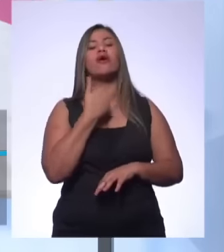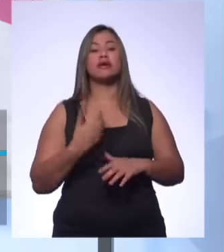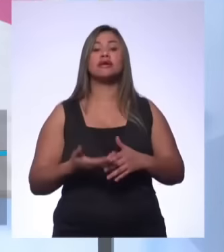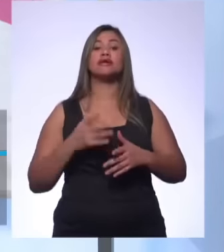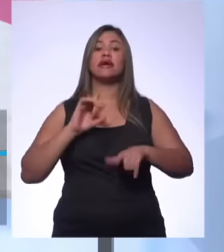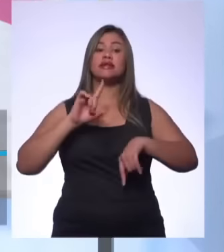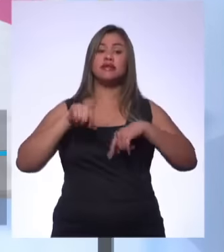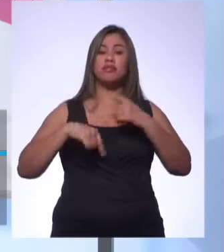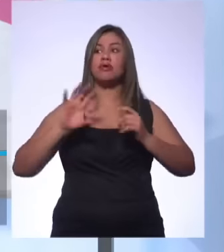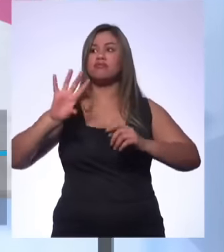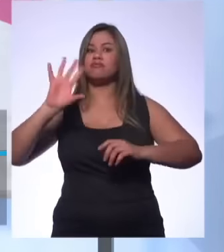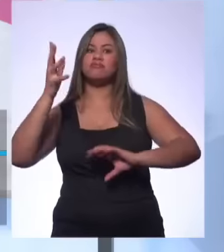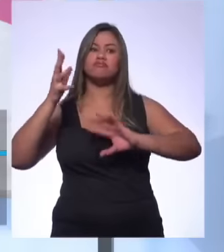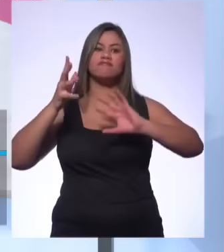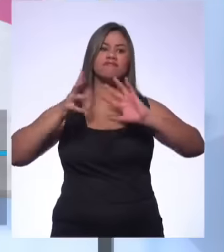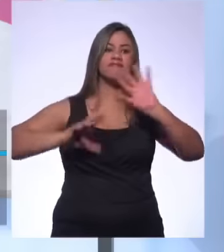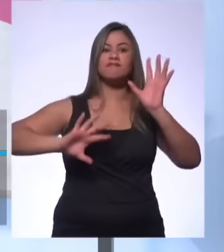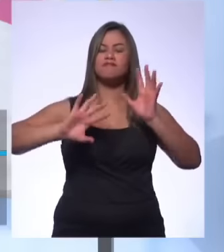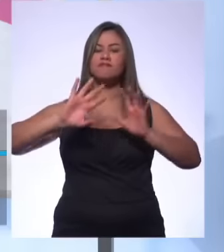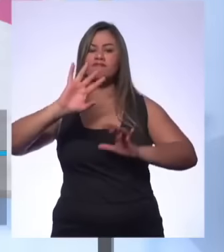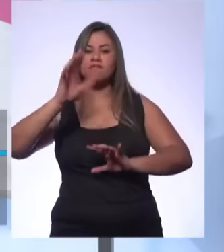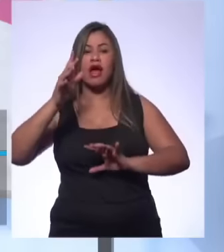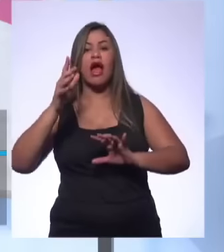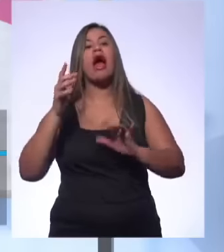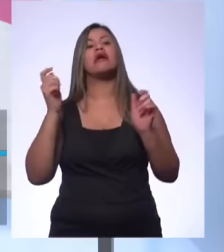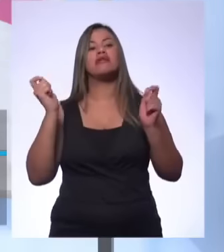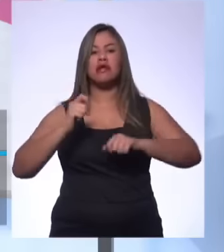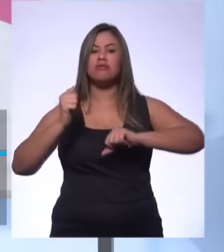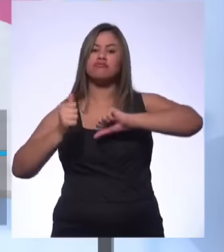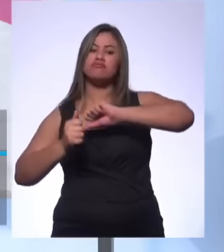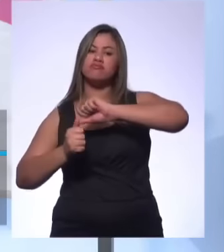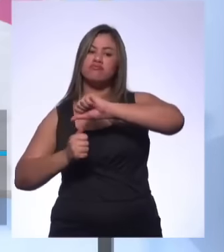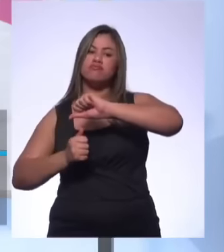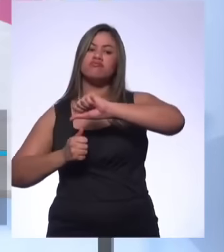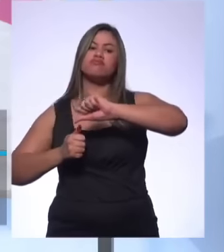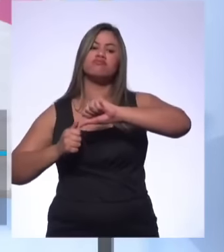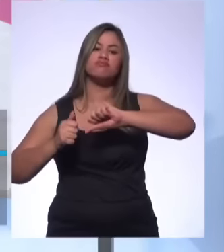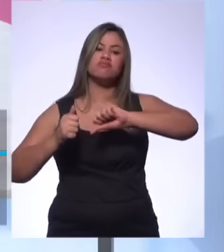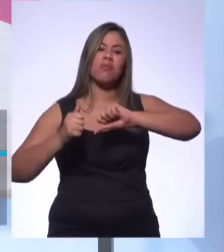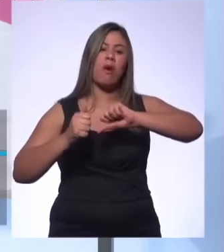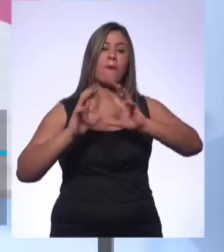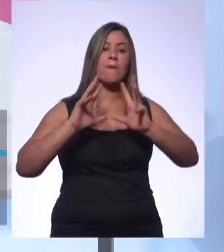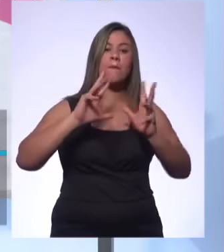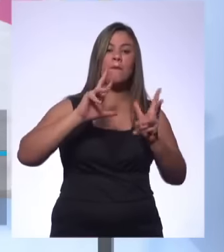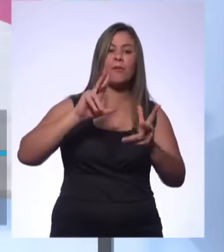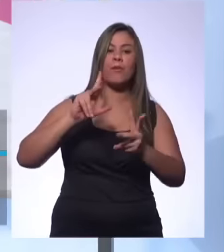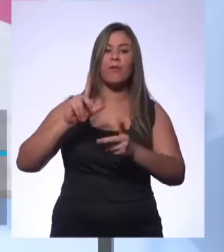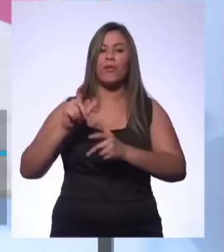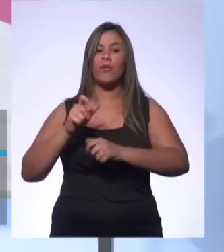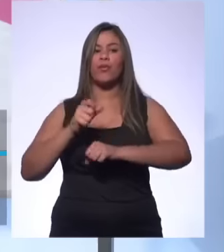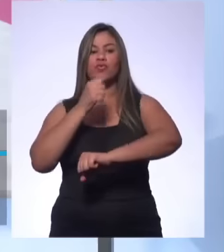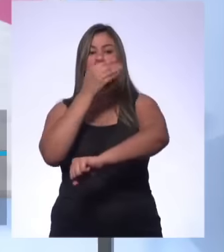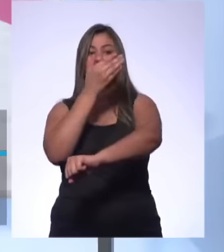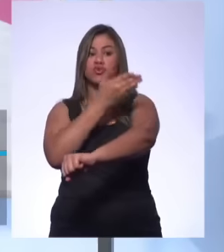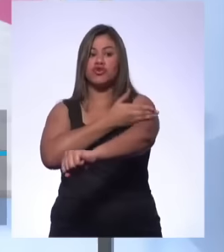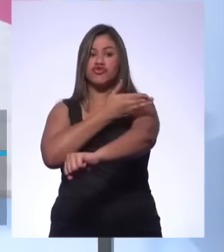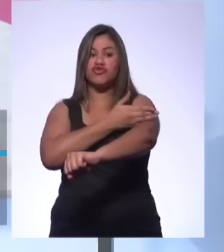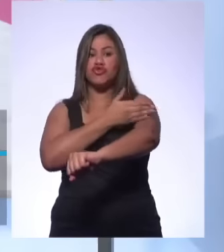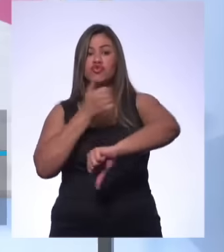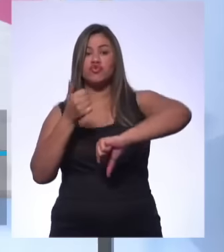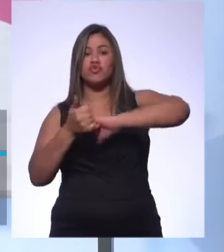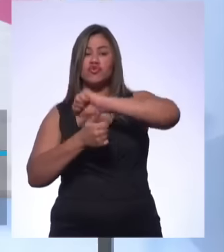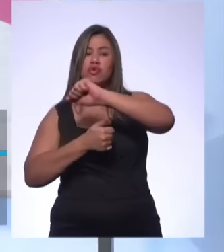culminar vão favorecer que se transforme de uma lógica de um mundo antigo para uma lógica de um mundo mais